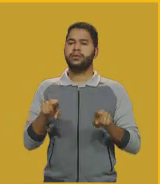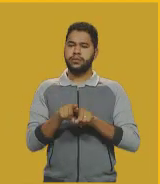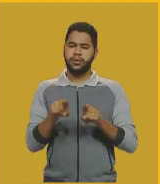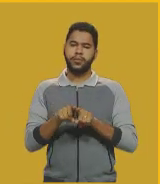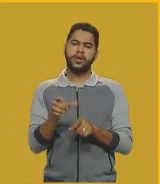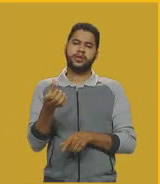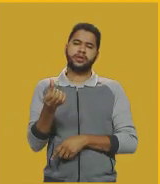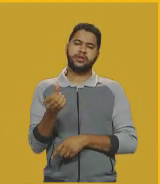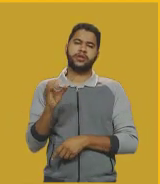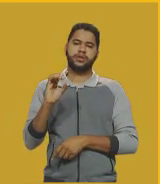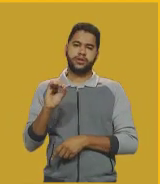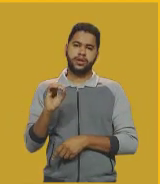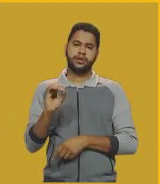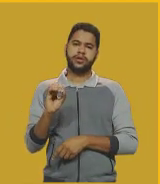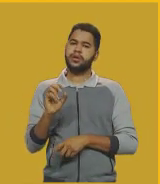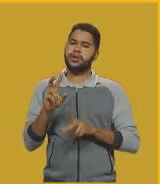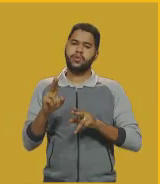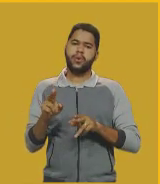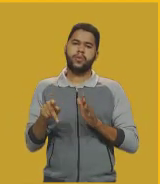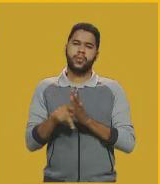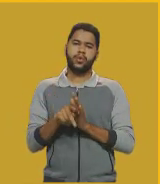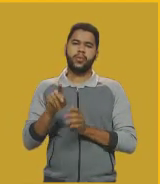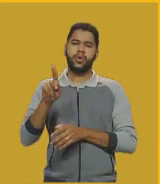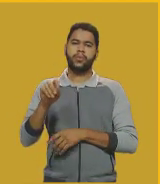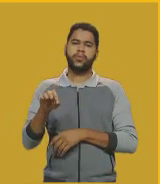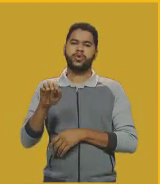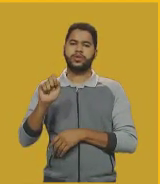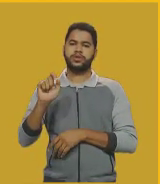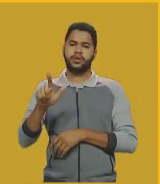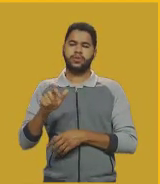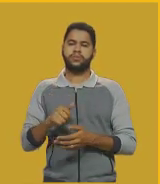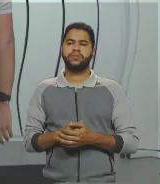60 volts, que corresponde à diferença de potencial da bateria.